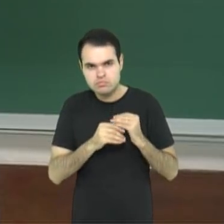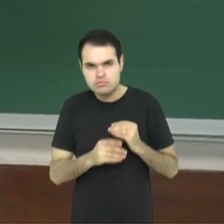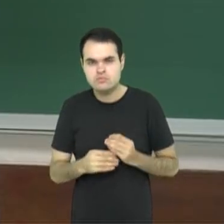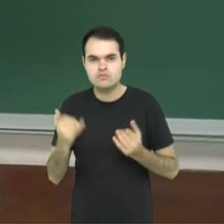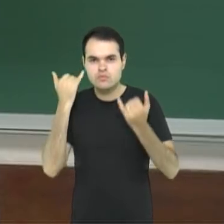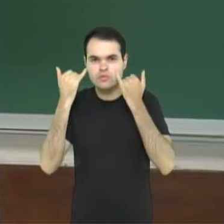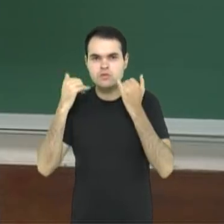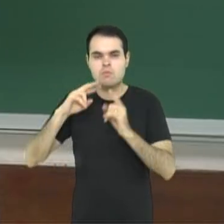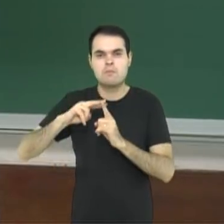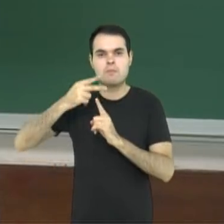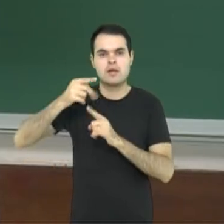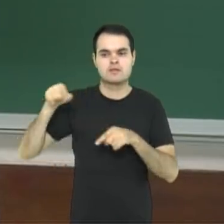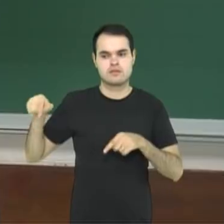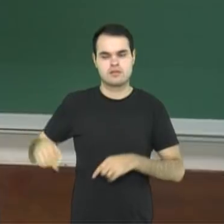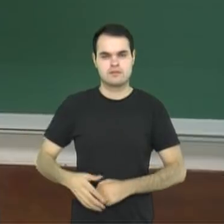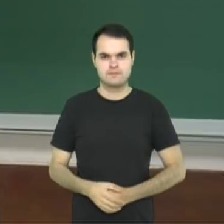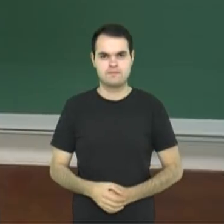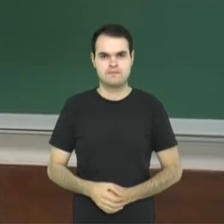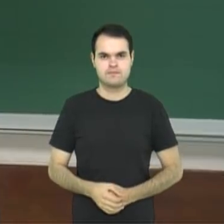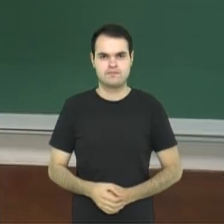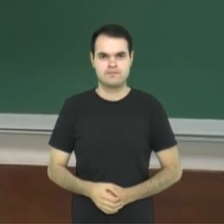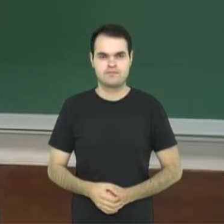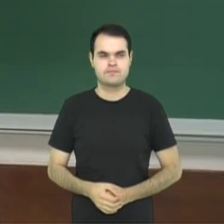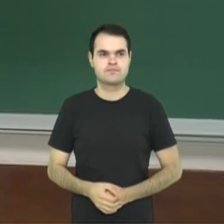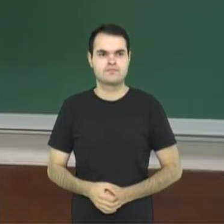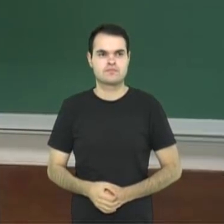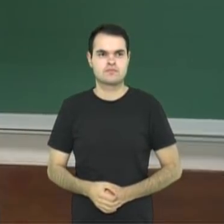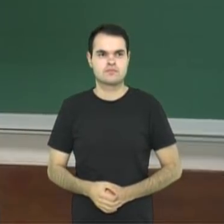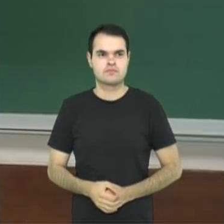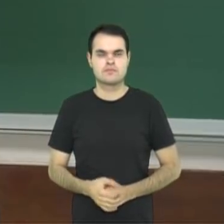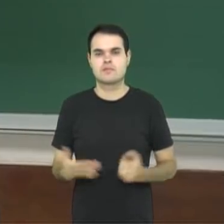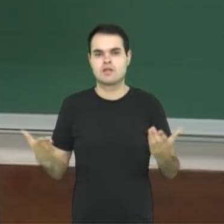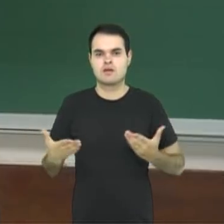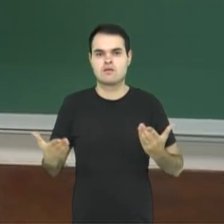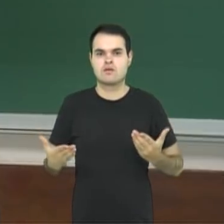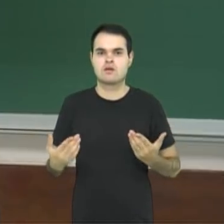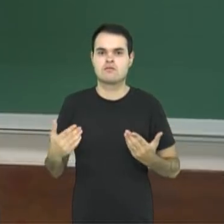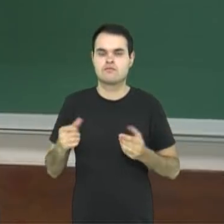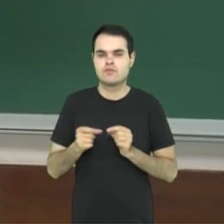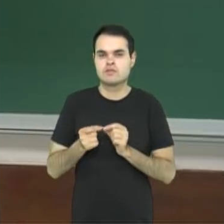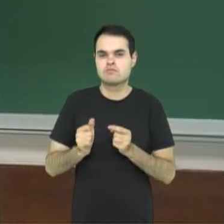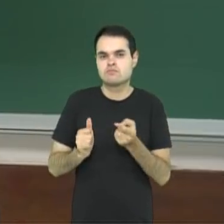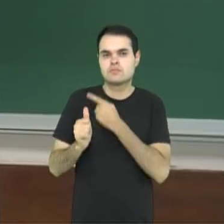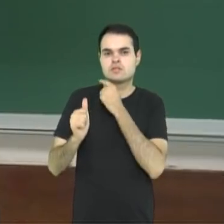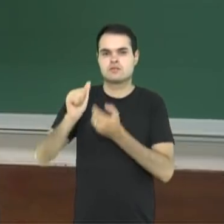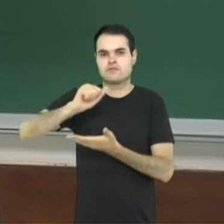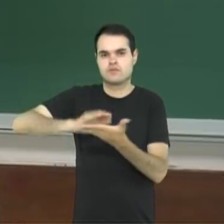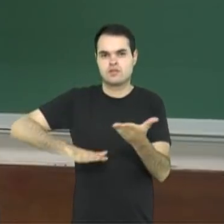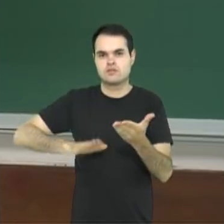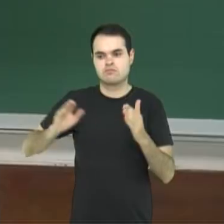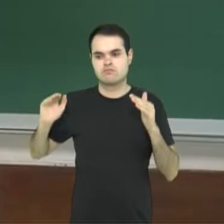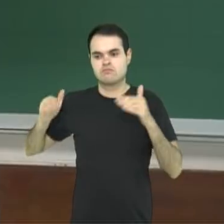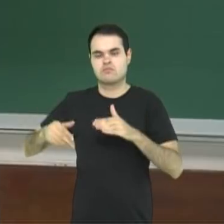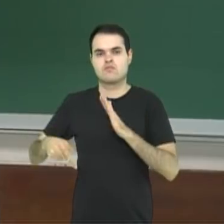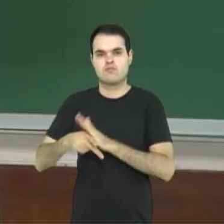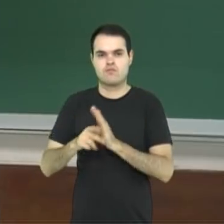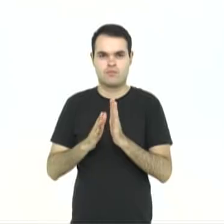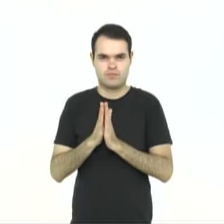autor. Certo? E agora a gente já vai fazer a nossa primeira atividade dessa aula para começar